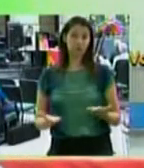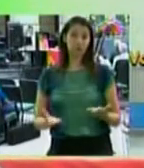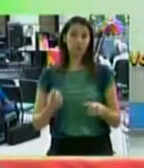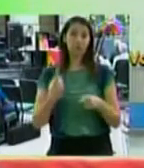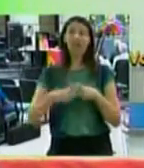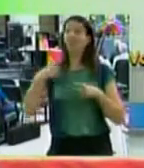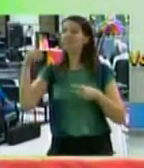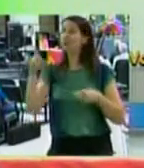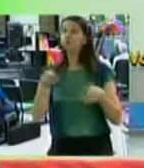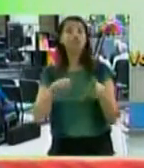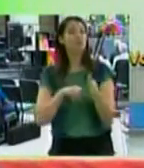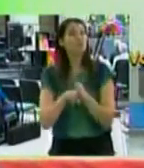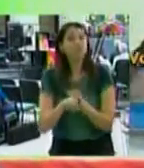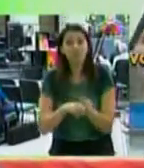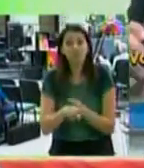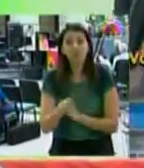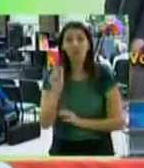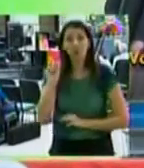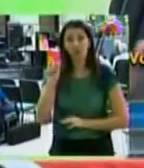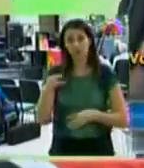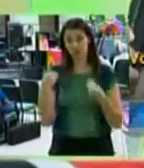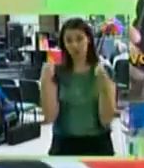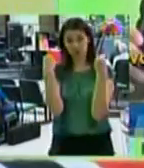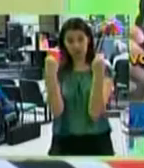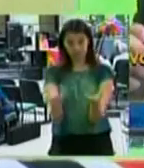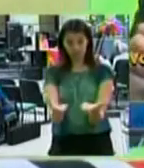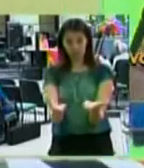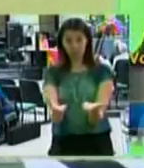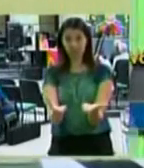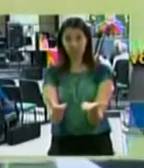questionando aquilo que você recebeu.